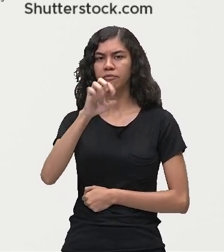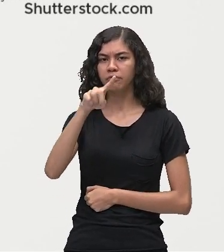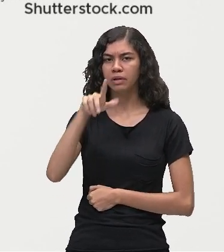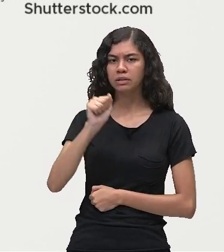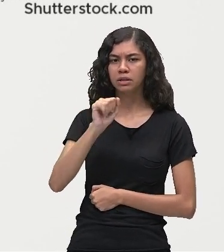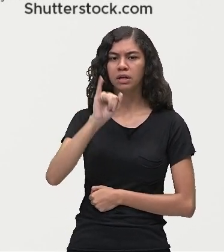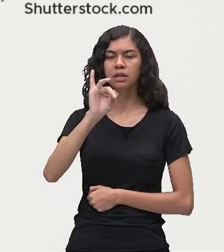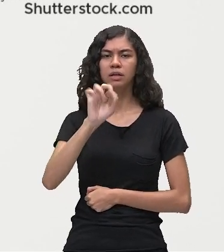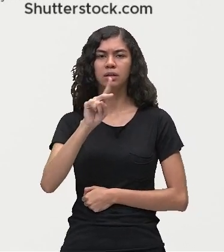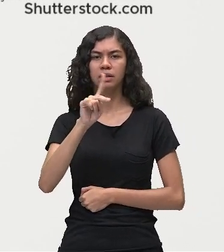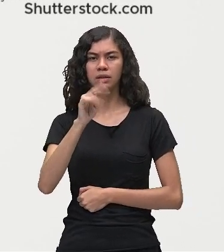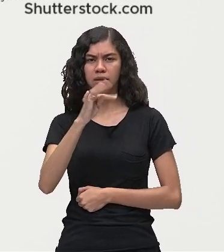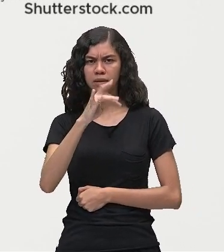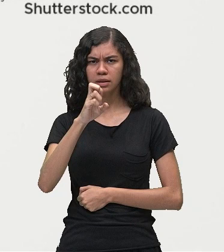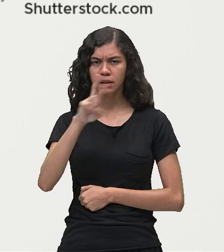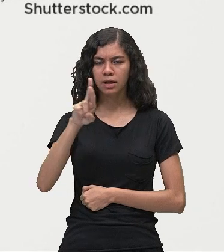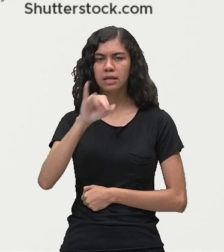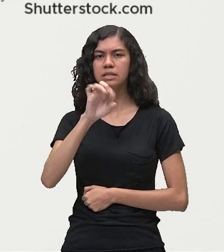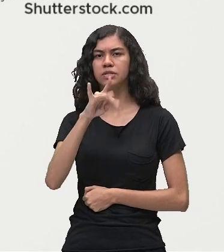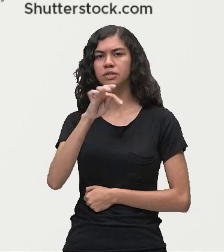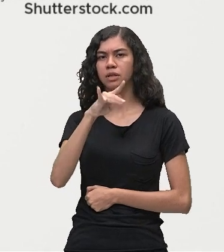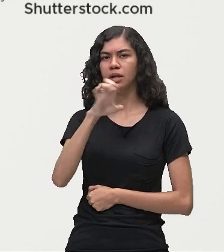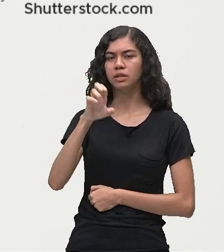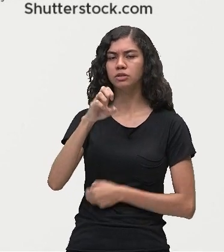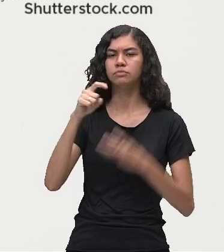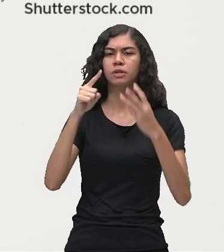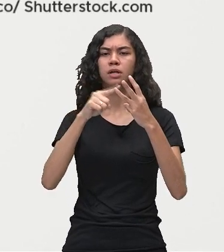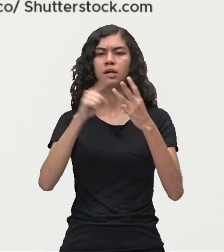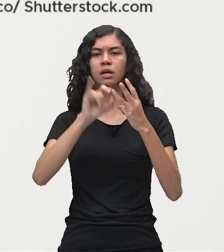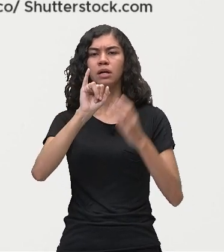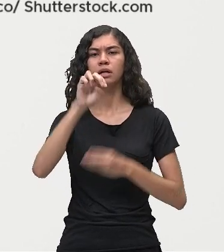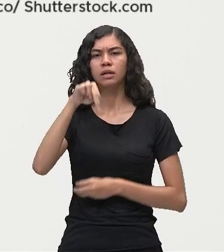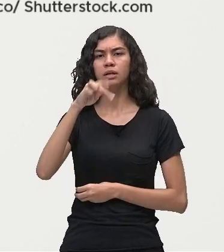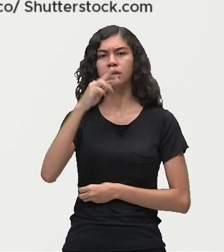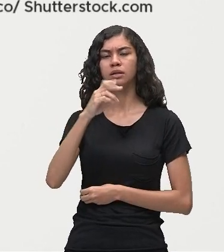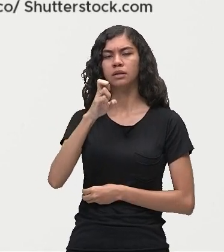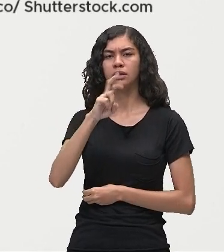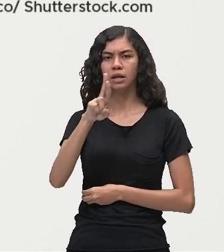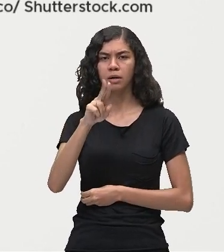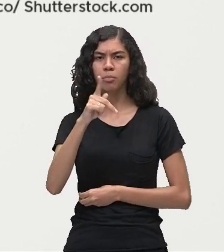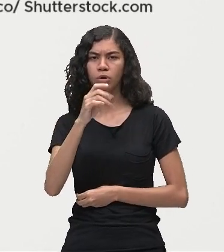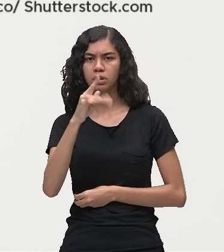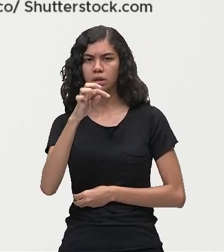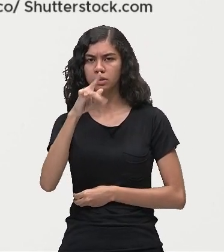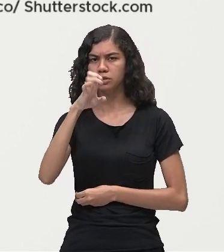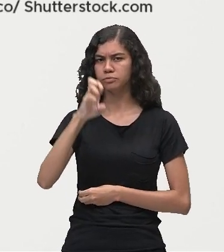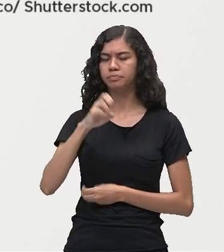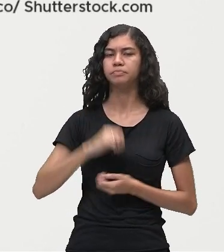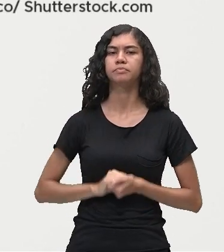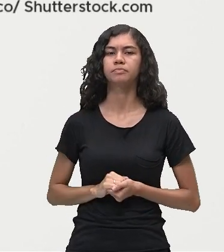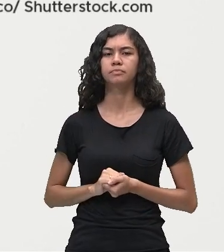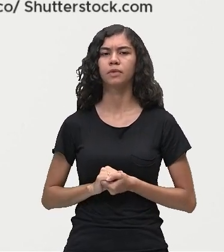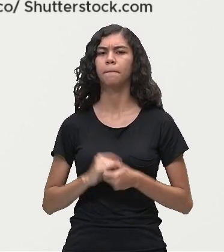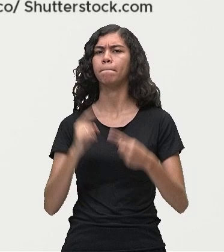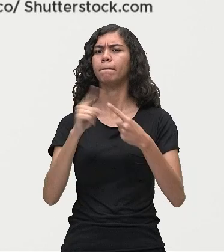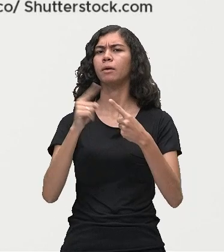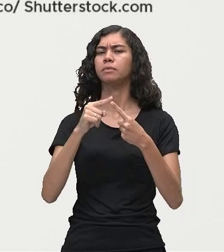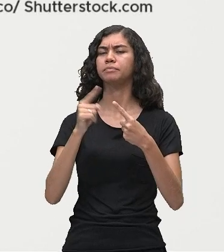interresistente e interpotente, tá? São esses 3. Vamos ver com carinho cada uma. Então, vamos ver as